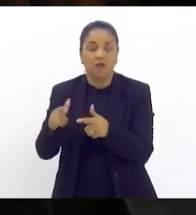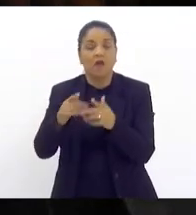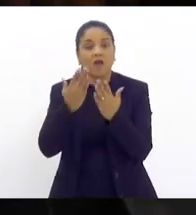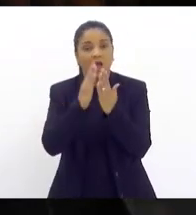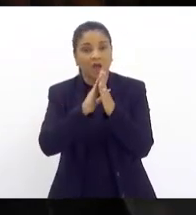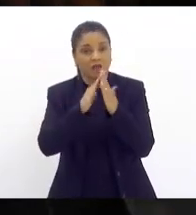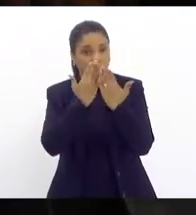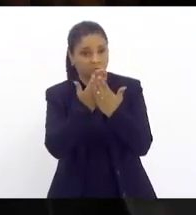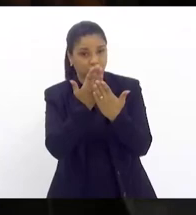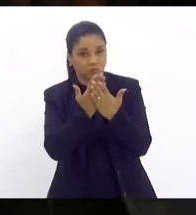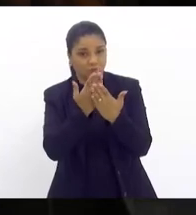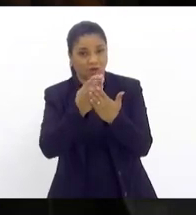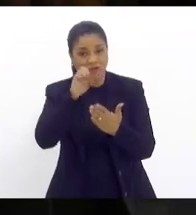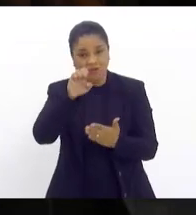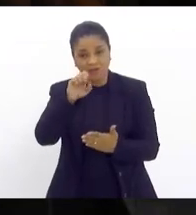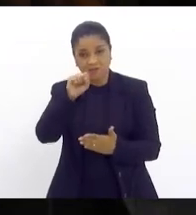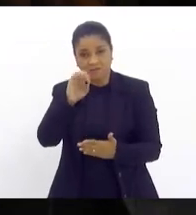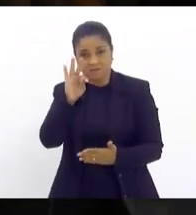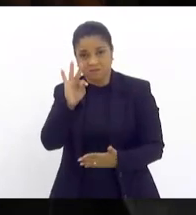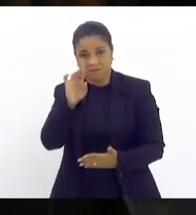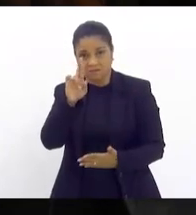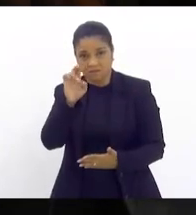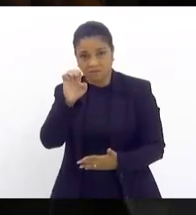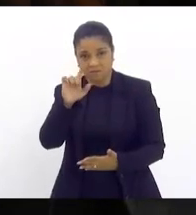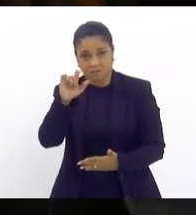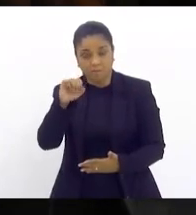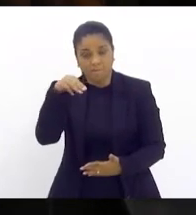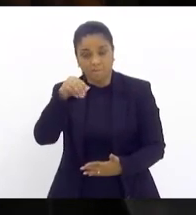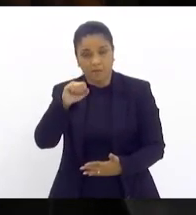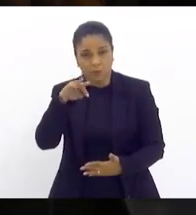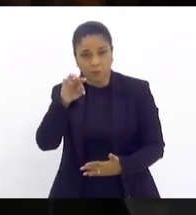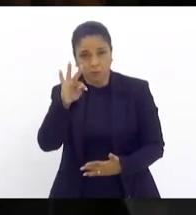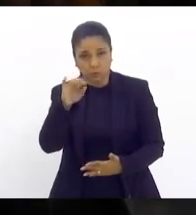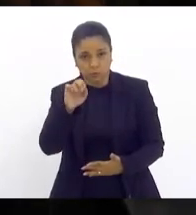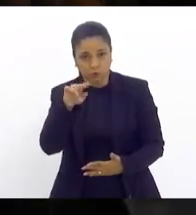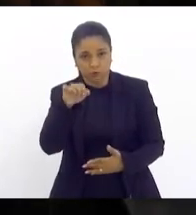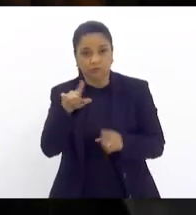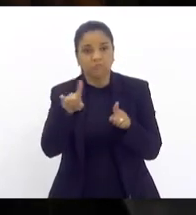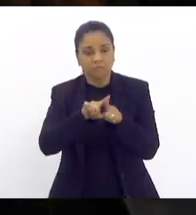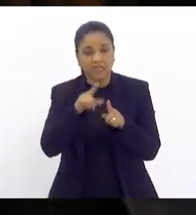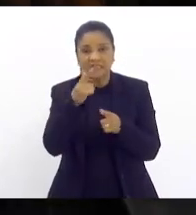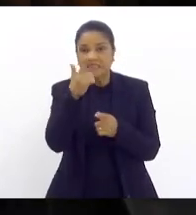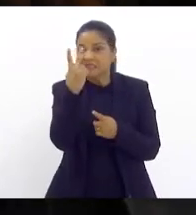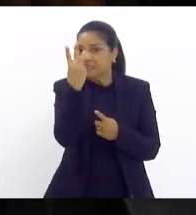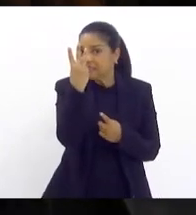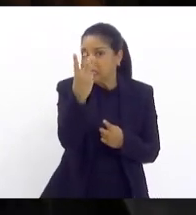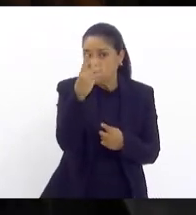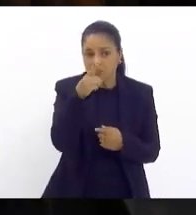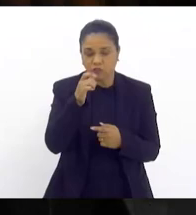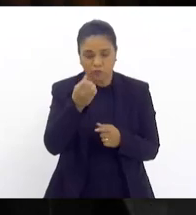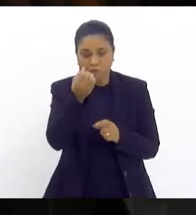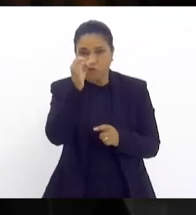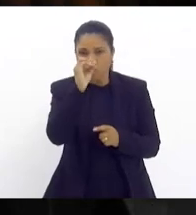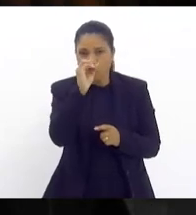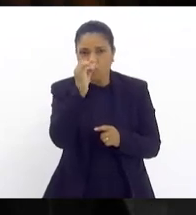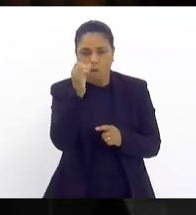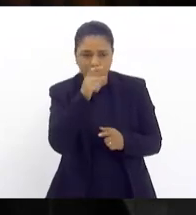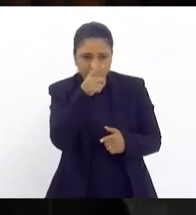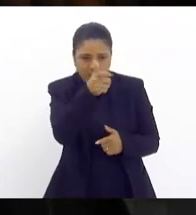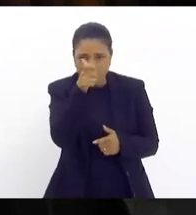tem três tiros de fuzil na sua fachada isso é violência Extra muro é uma escola que está sendo